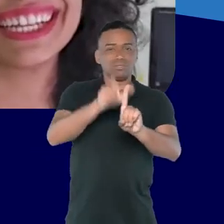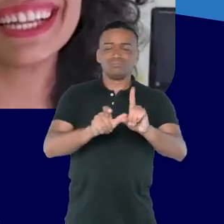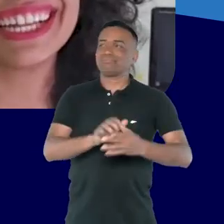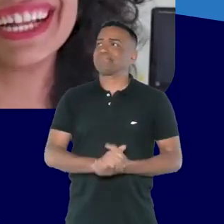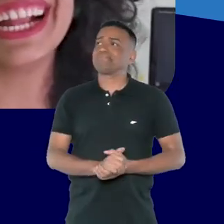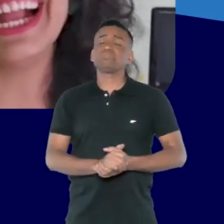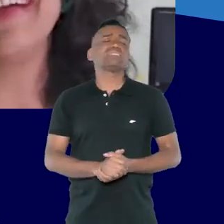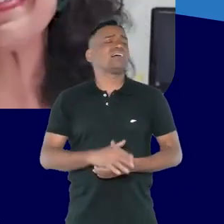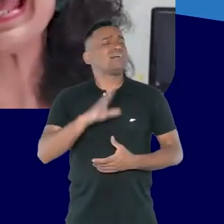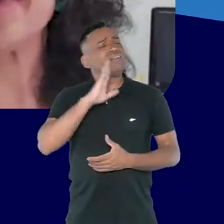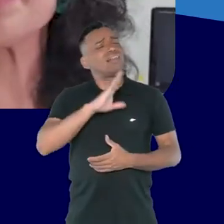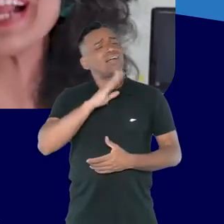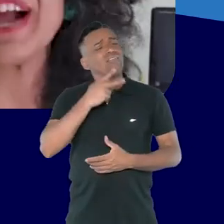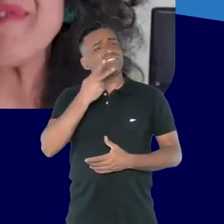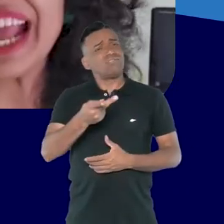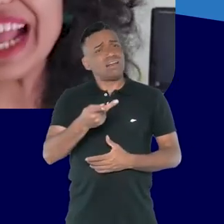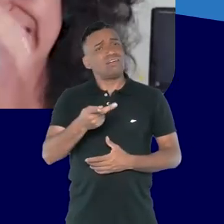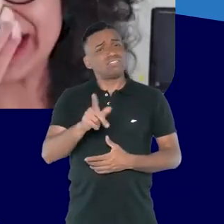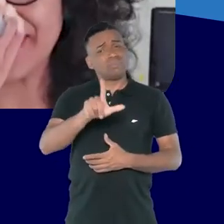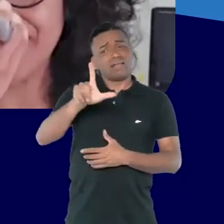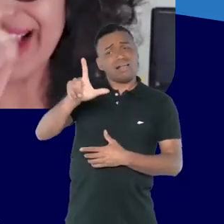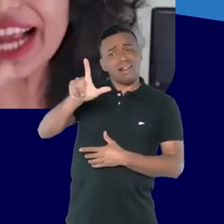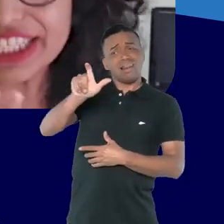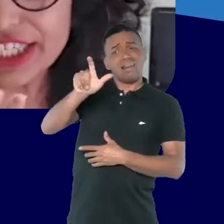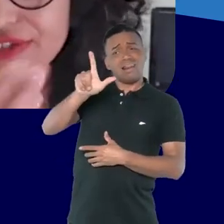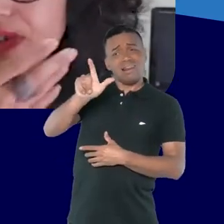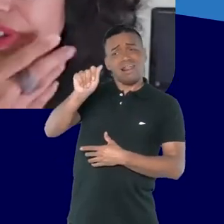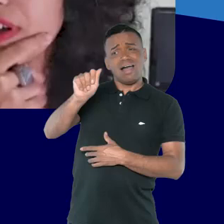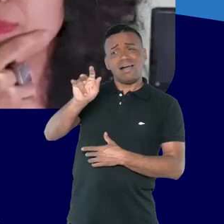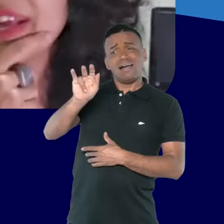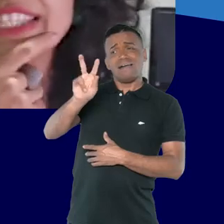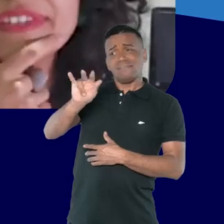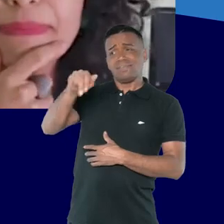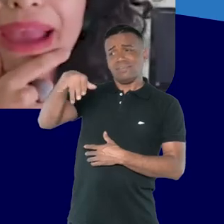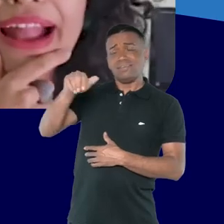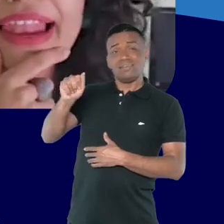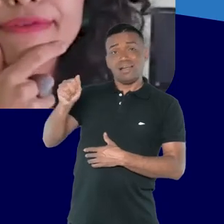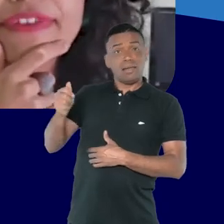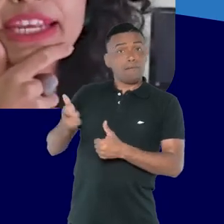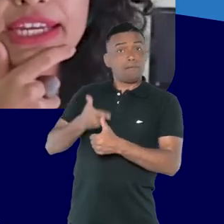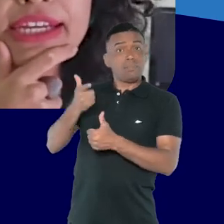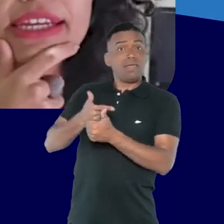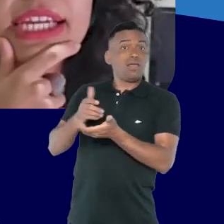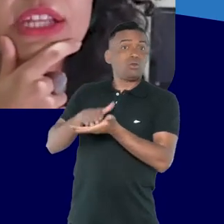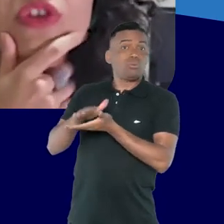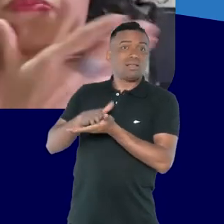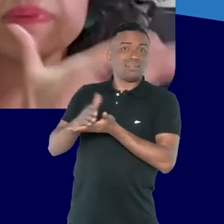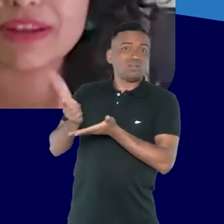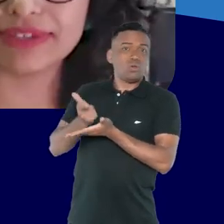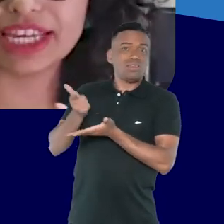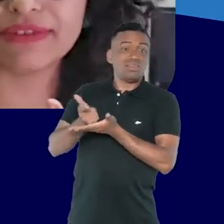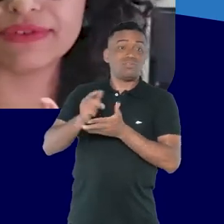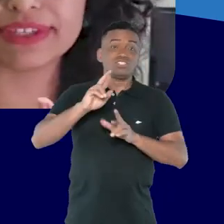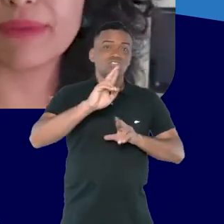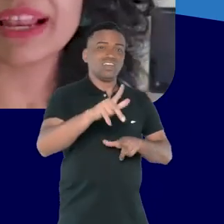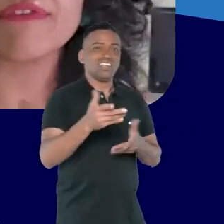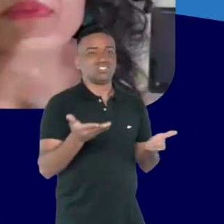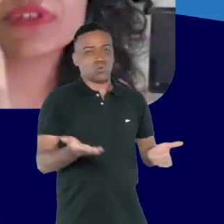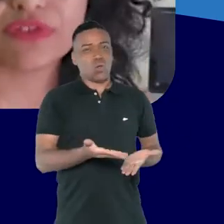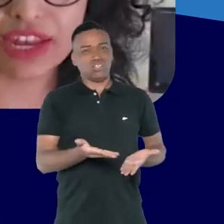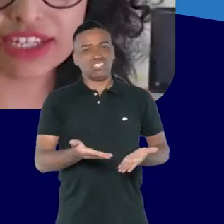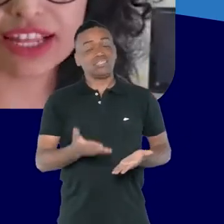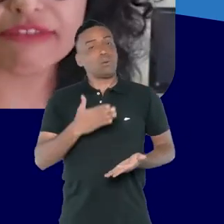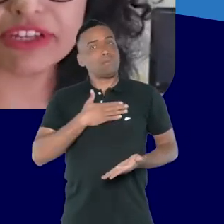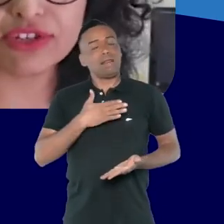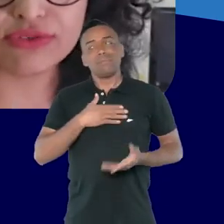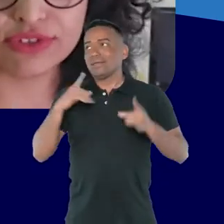também? É muito legal a gente falar disso, porque se você pega a Lavínia dos primeiros livros, é uma Lavínia